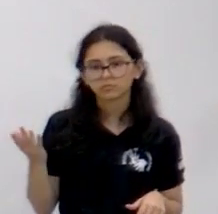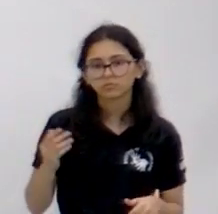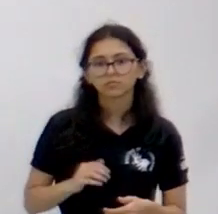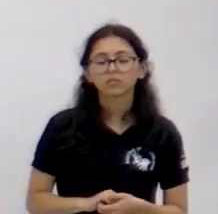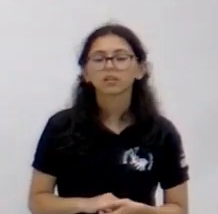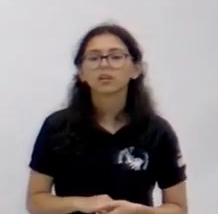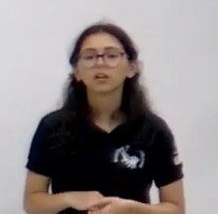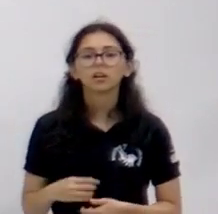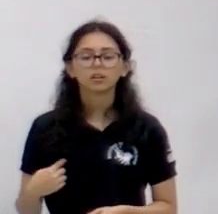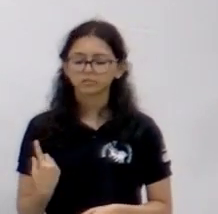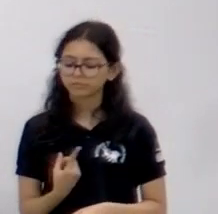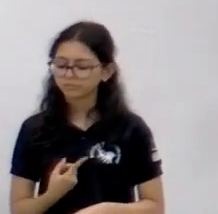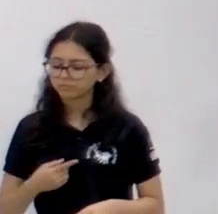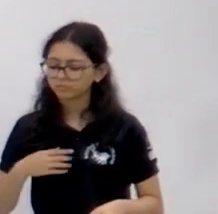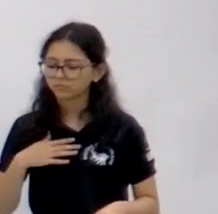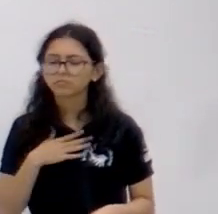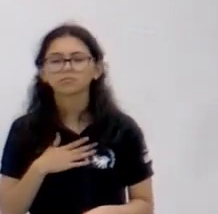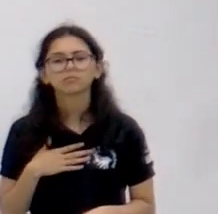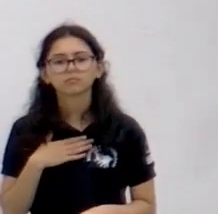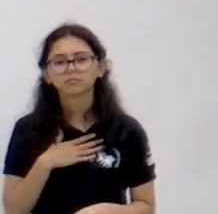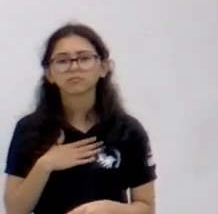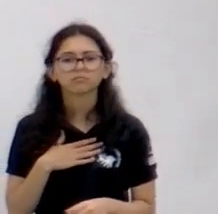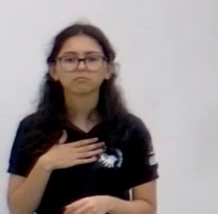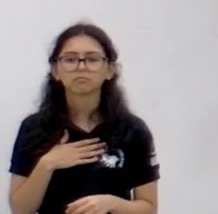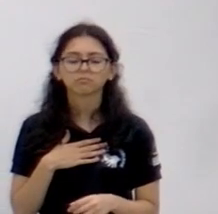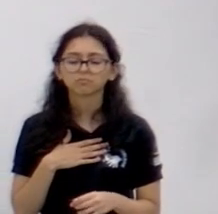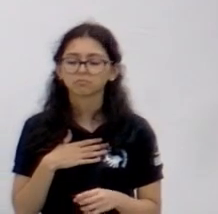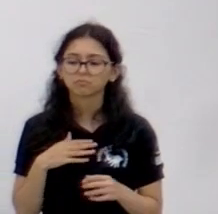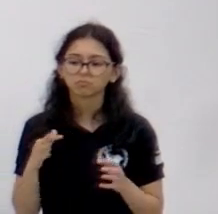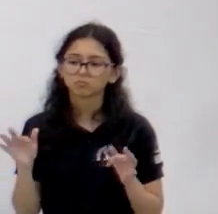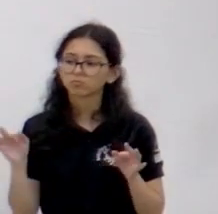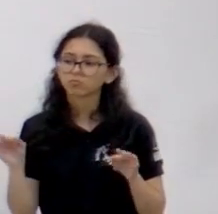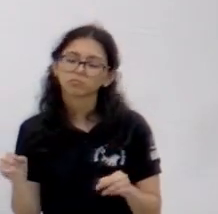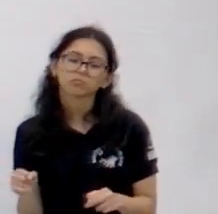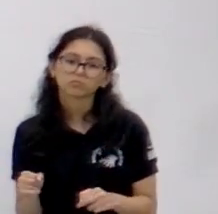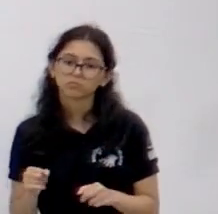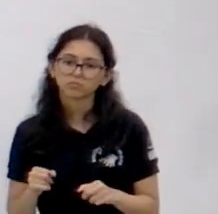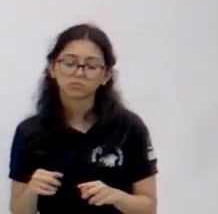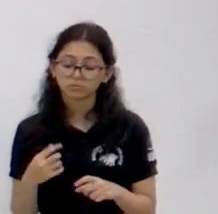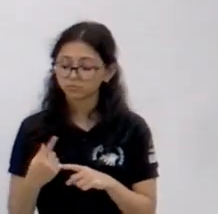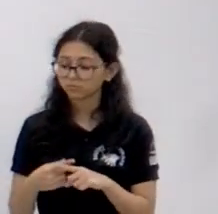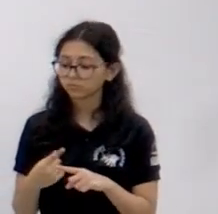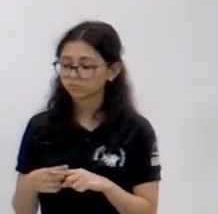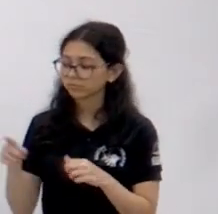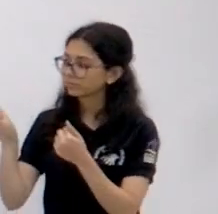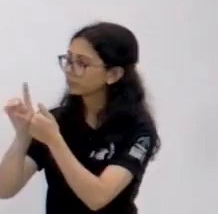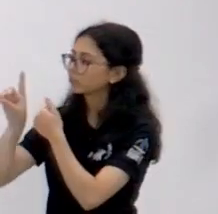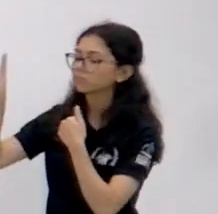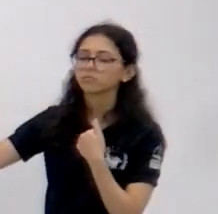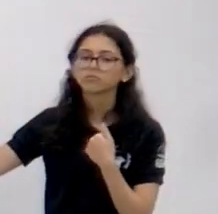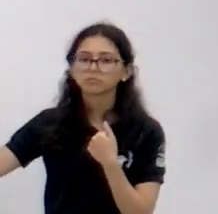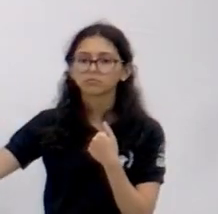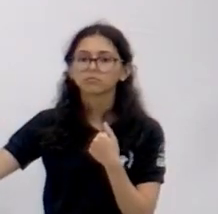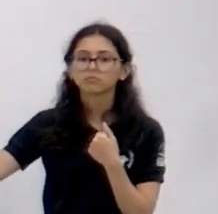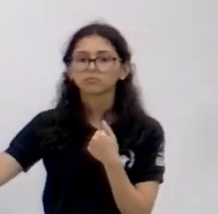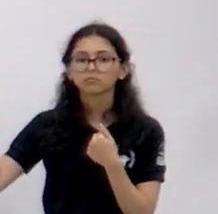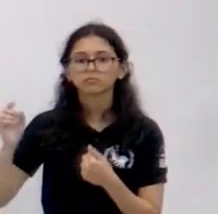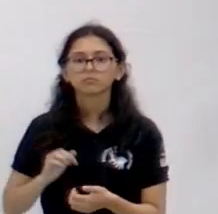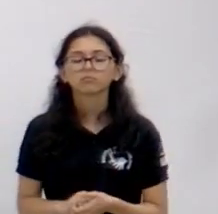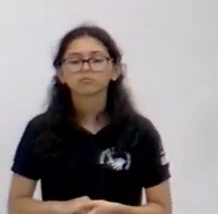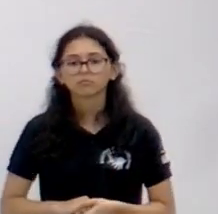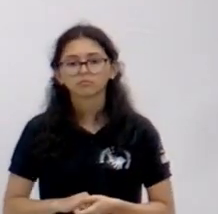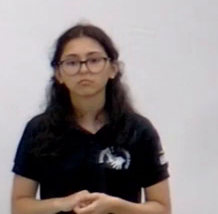realmente derrotados, porque menosprezamos a ação de Deus em nossas vidas. Naquele